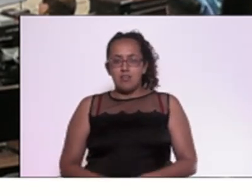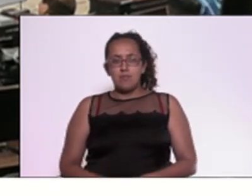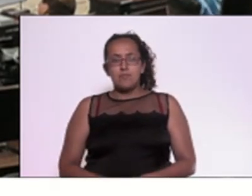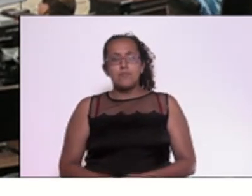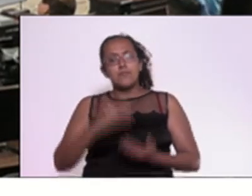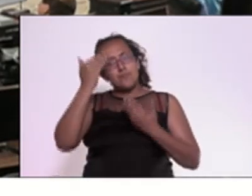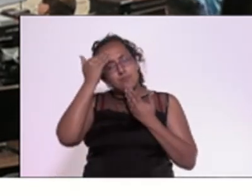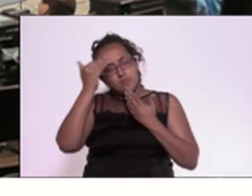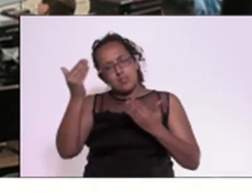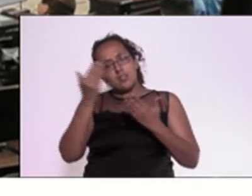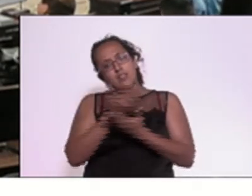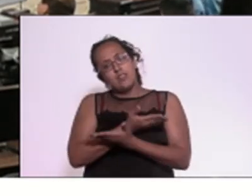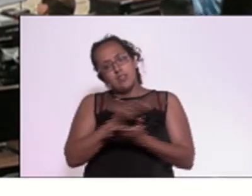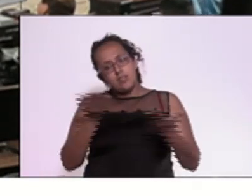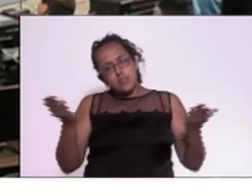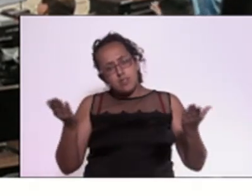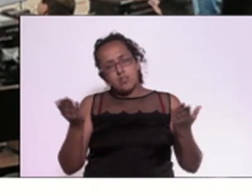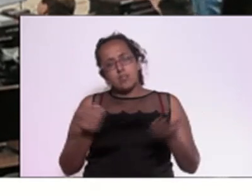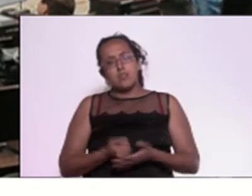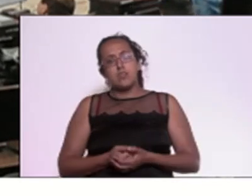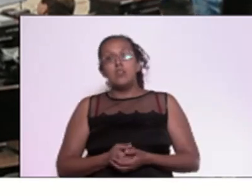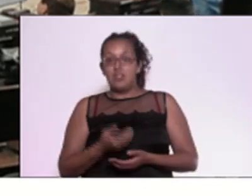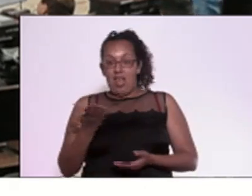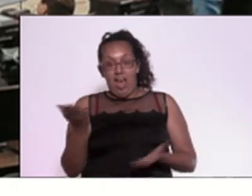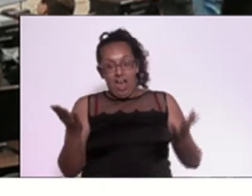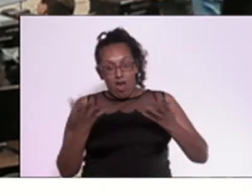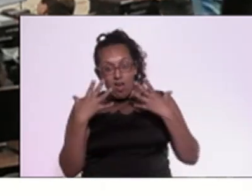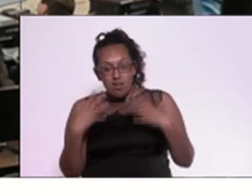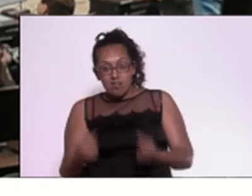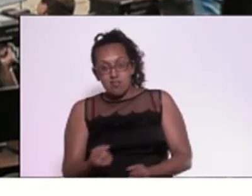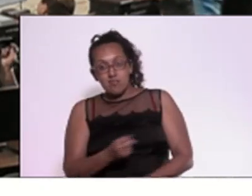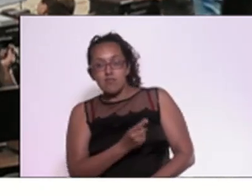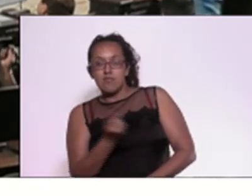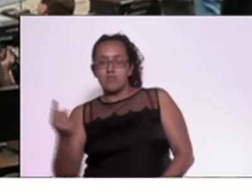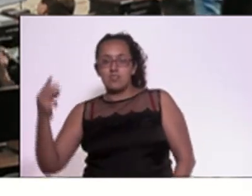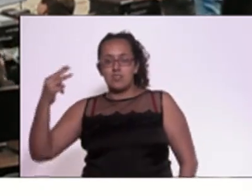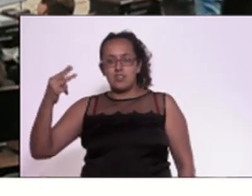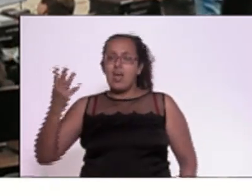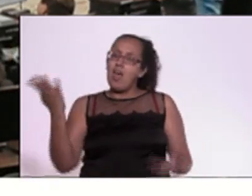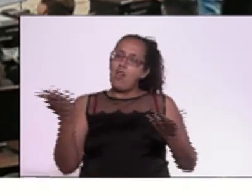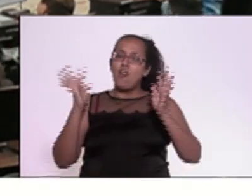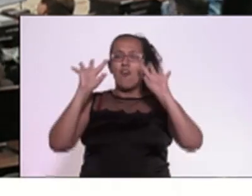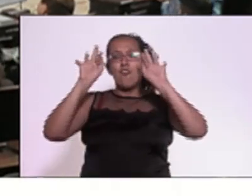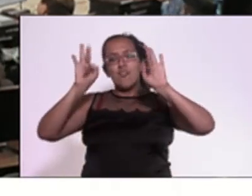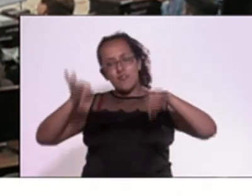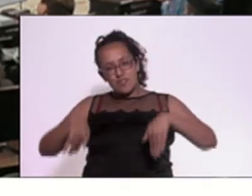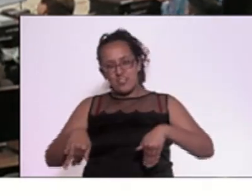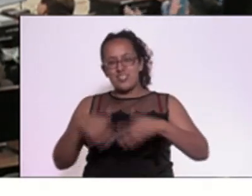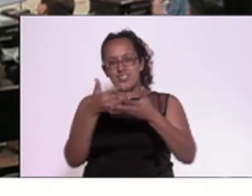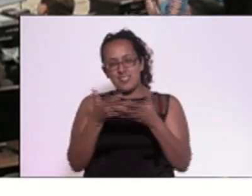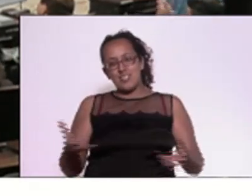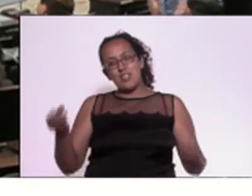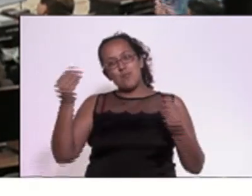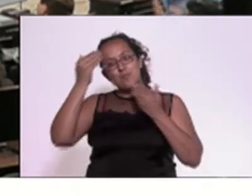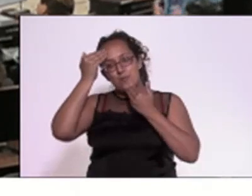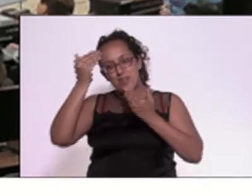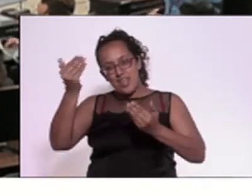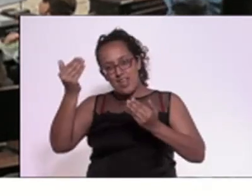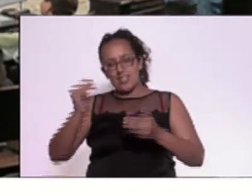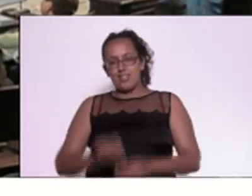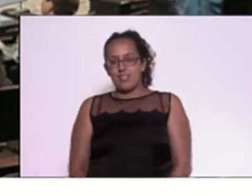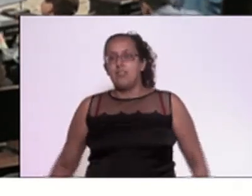passei ao papel impresso. Fui convidado para dirigir um dos 2 únicos jornais da cidade e